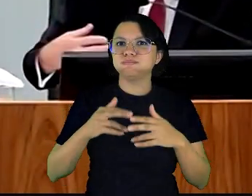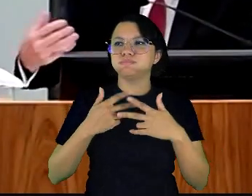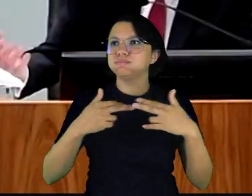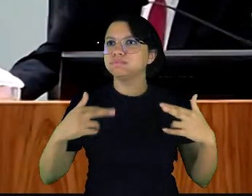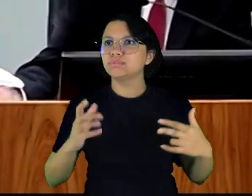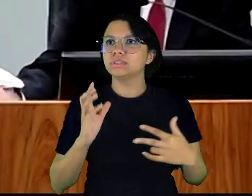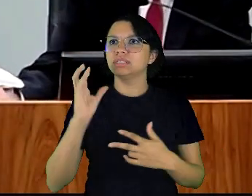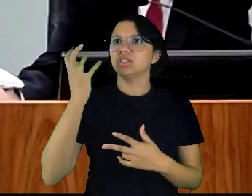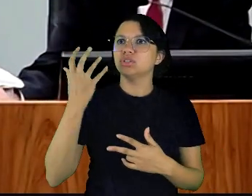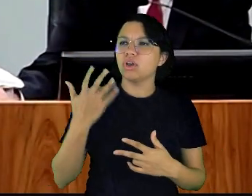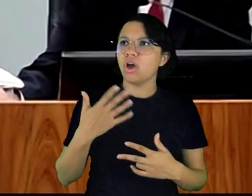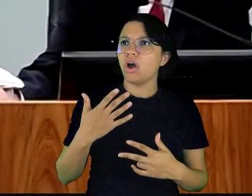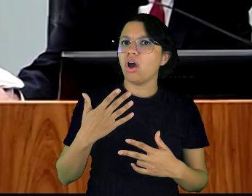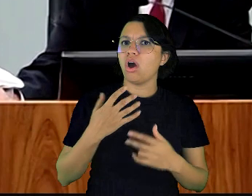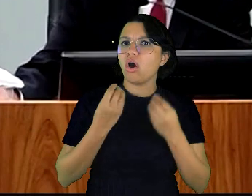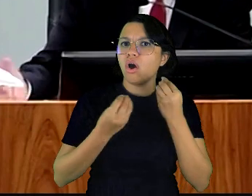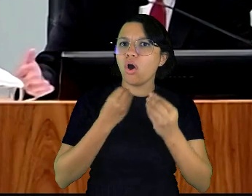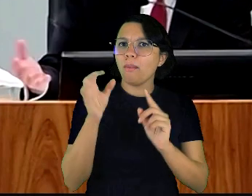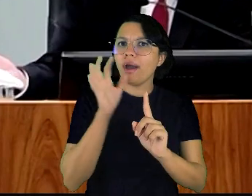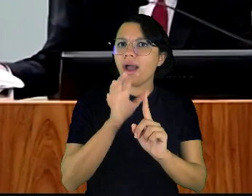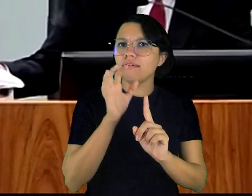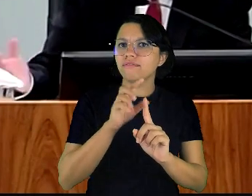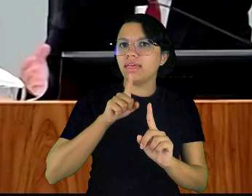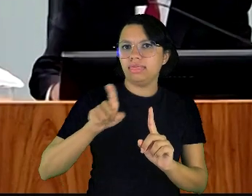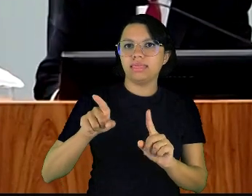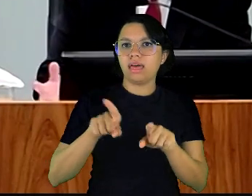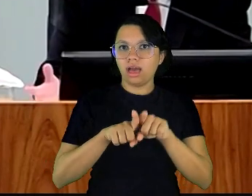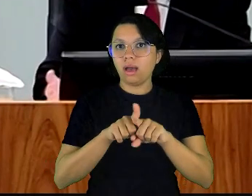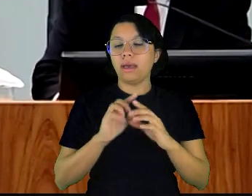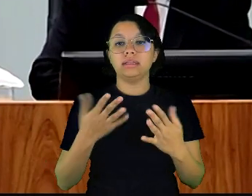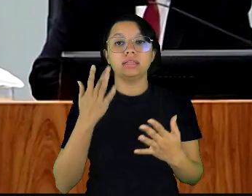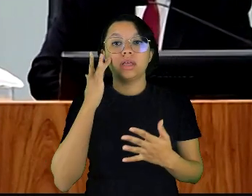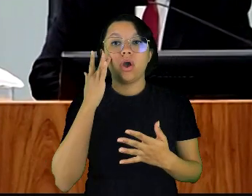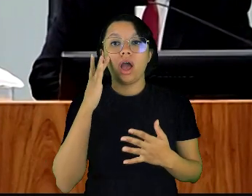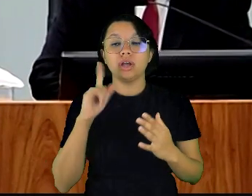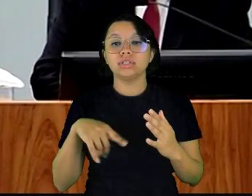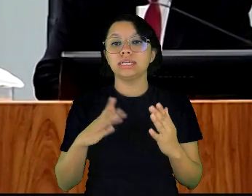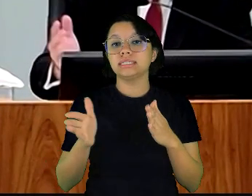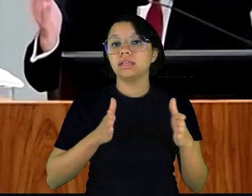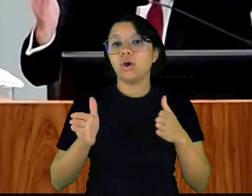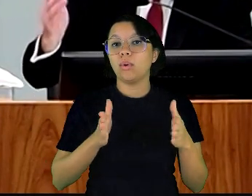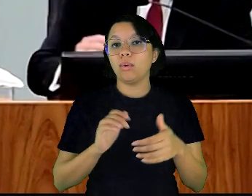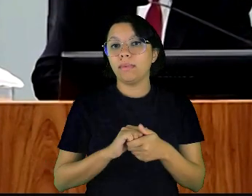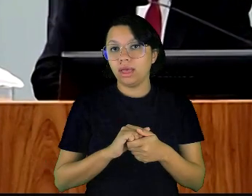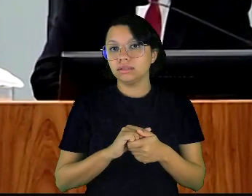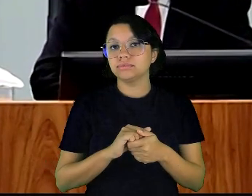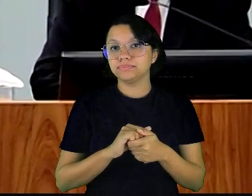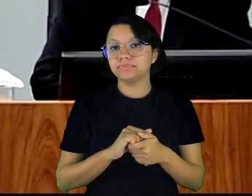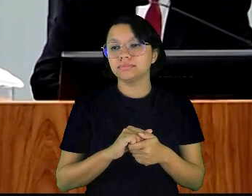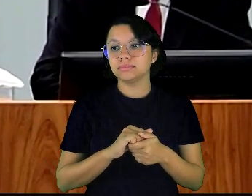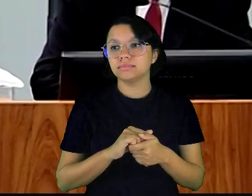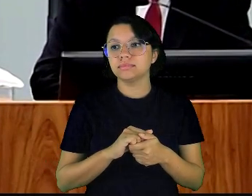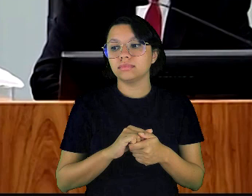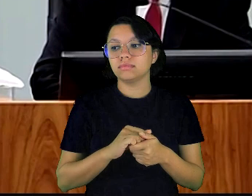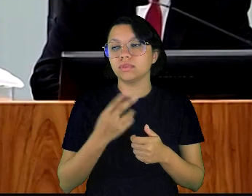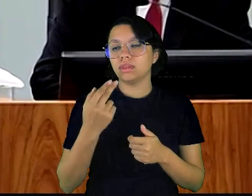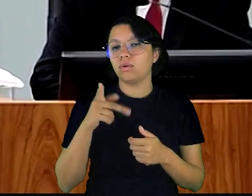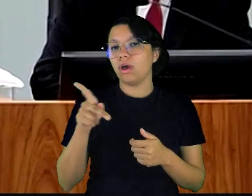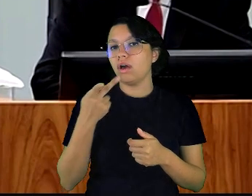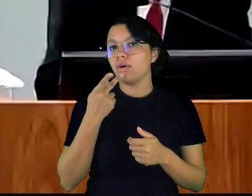nossa, o quanto refletem lá também. Então, acho que é um momento, como o doutor disse, né,